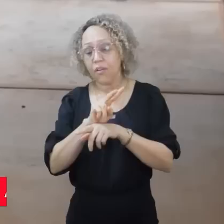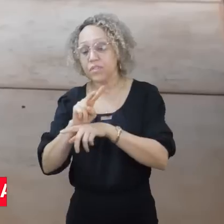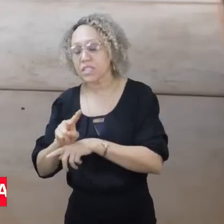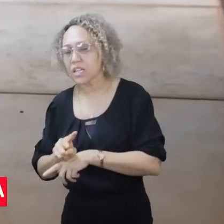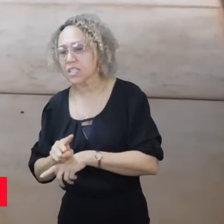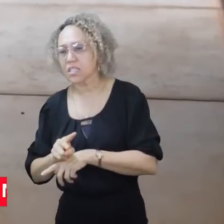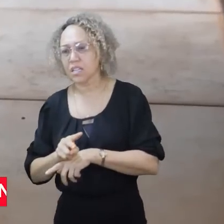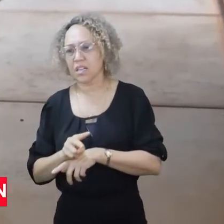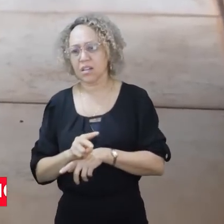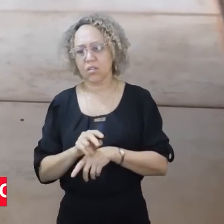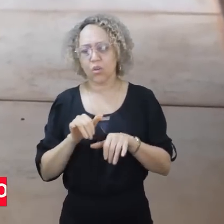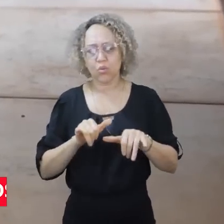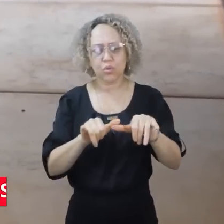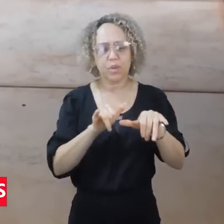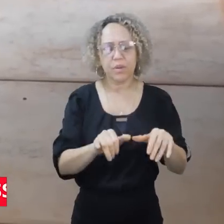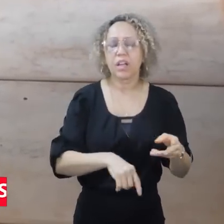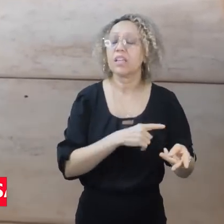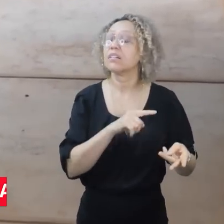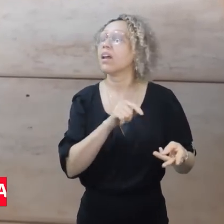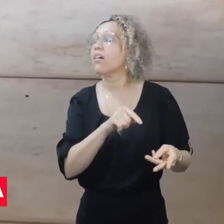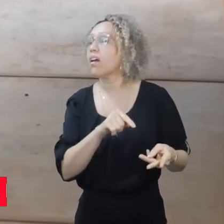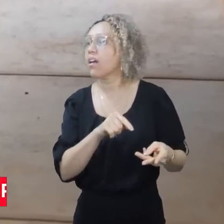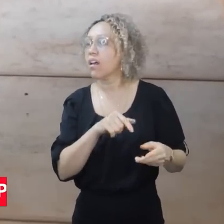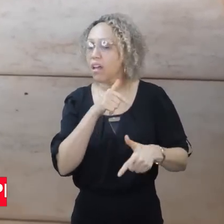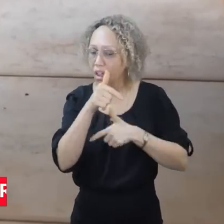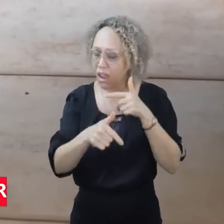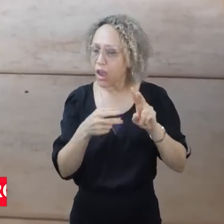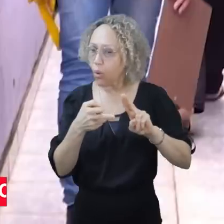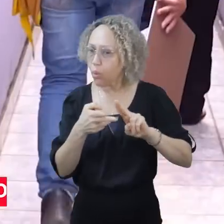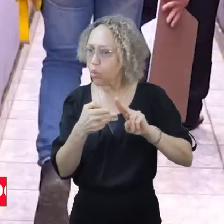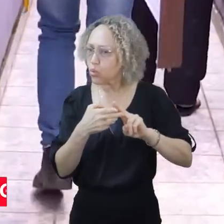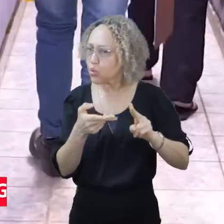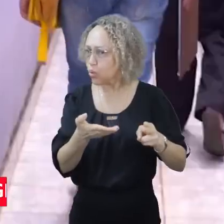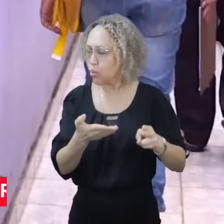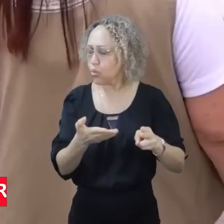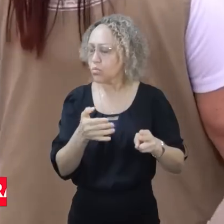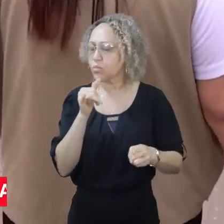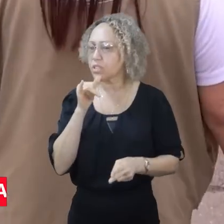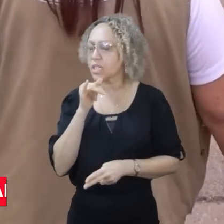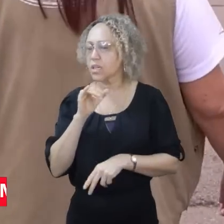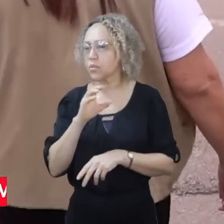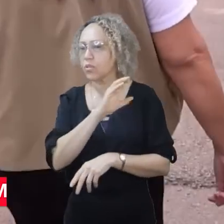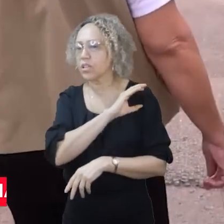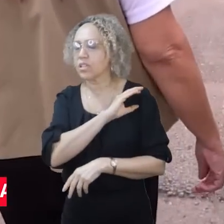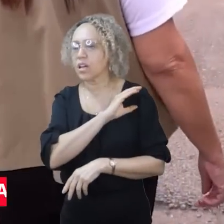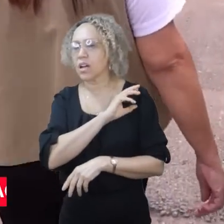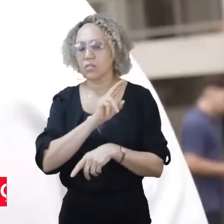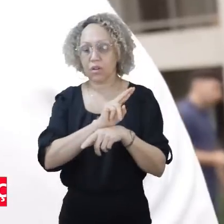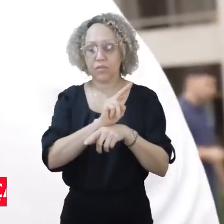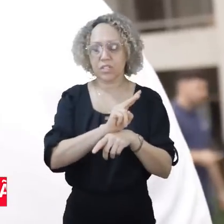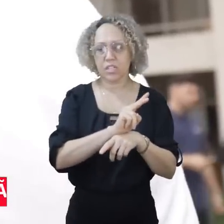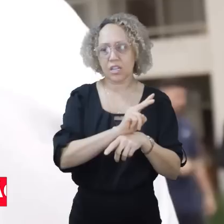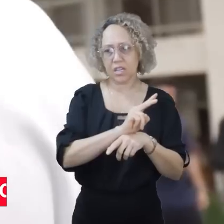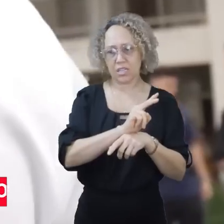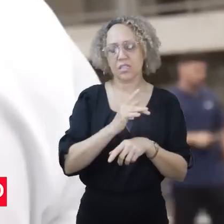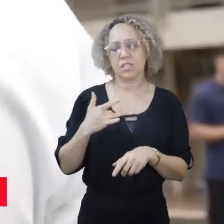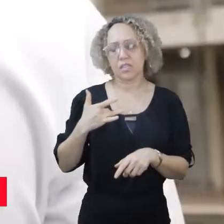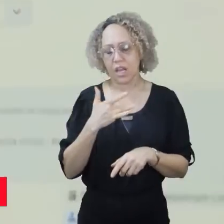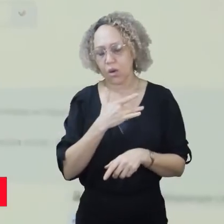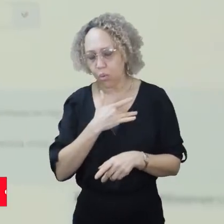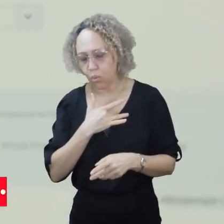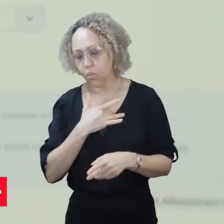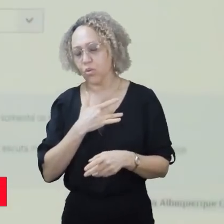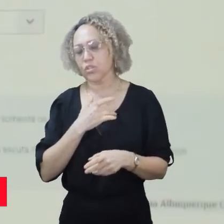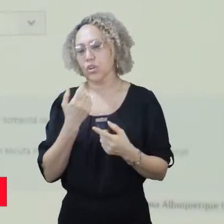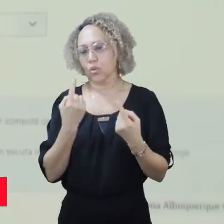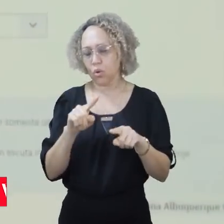zoonoses também são ações do SUS, coordenadas por órgãos como a Anvisa e as vigilâncias sanitárias e epidemiológicas.